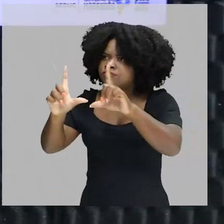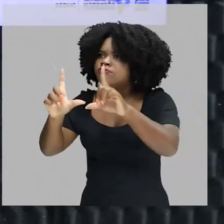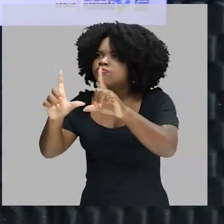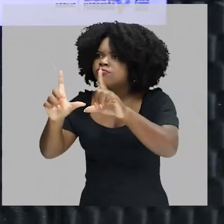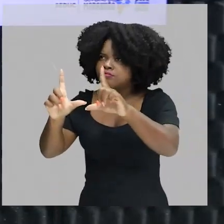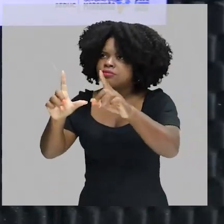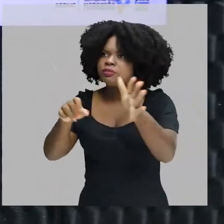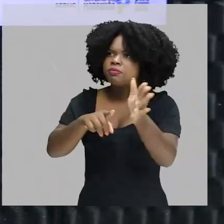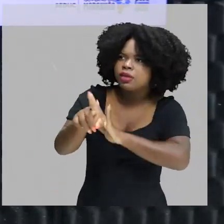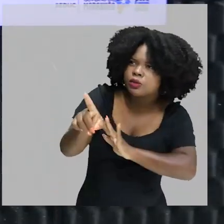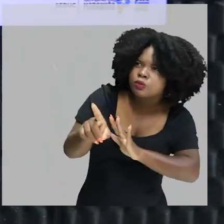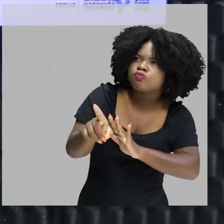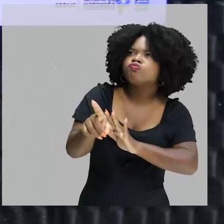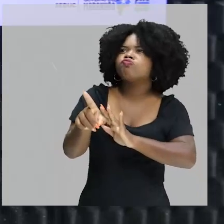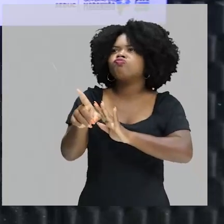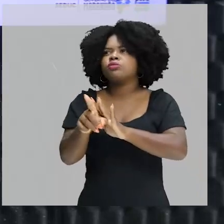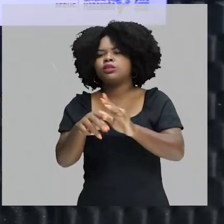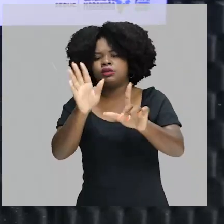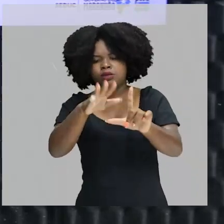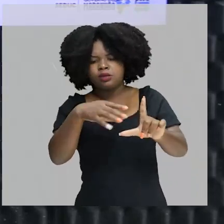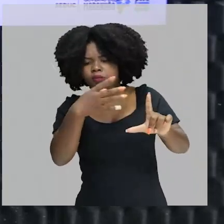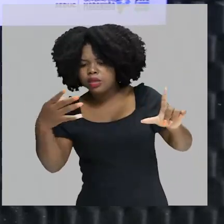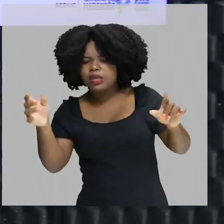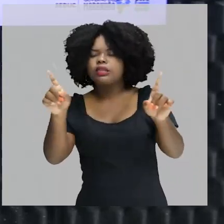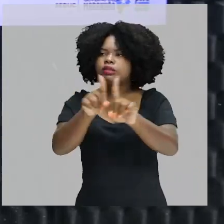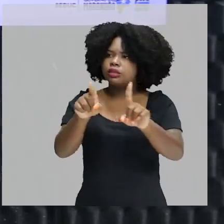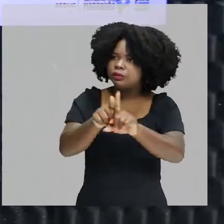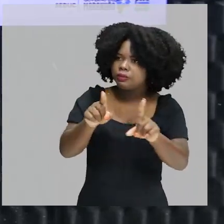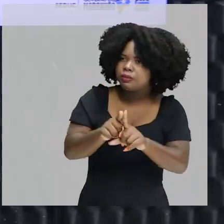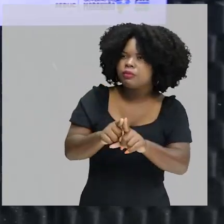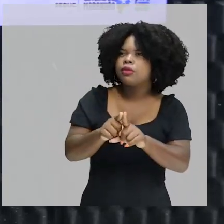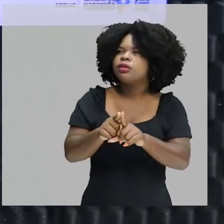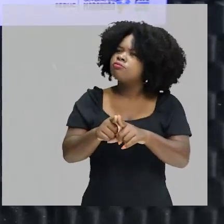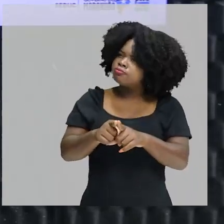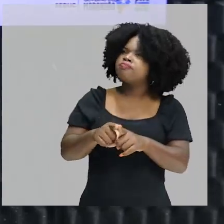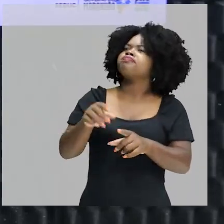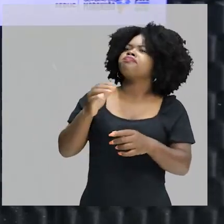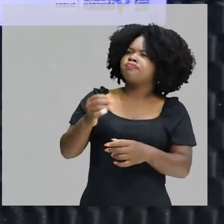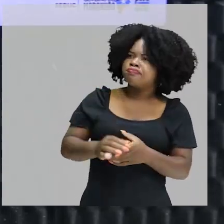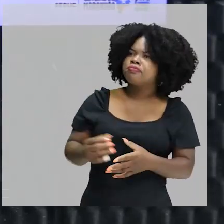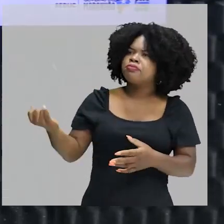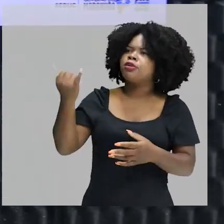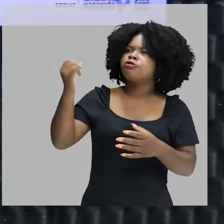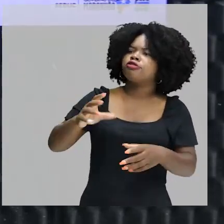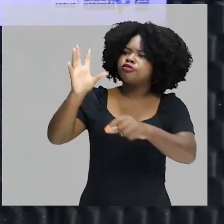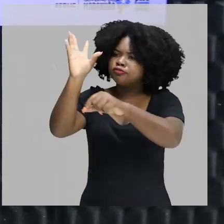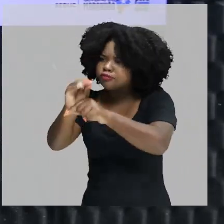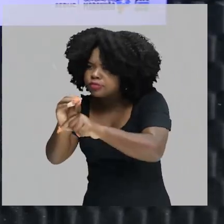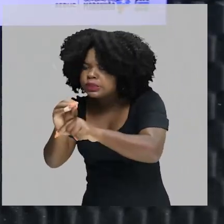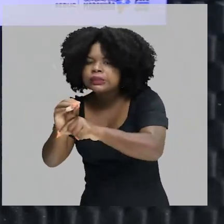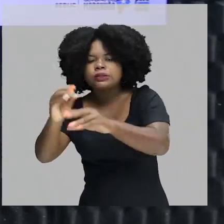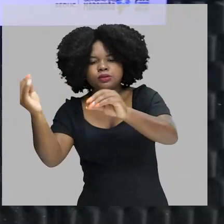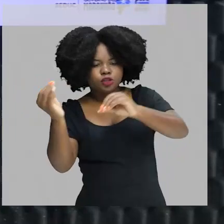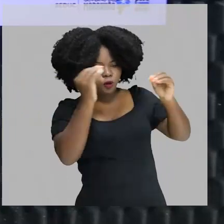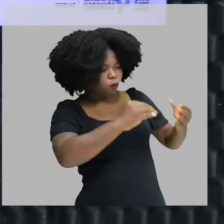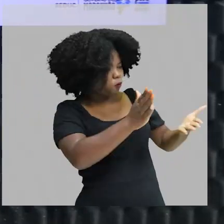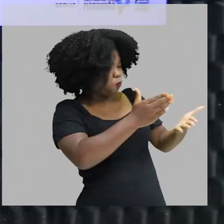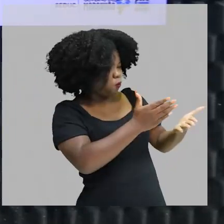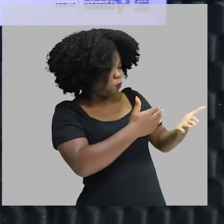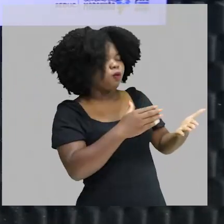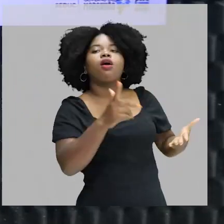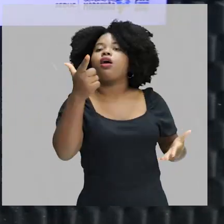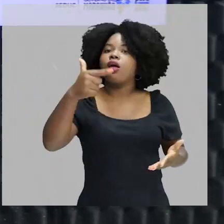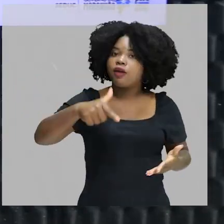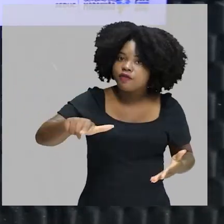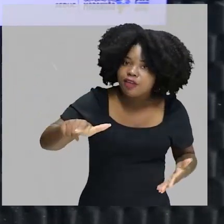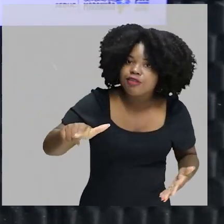vamos ter muito aqui na nossa aula, chamar a sua atenção, printa a tela, passa essas informações para o seu caderno e aí você vai